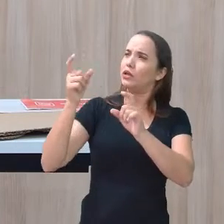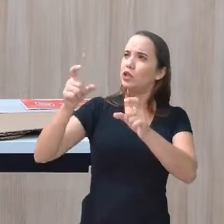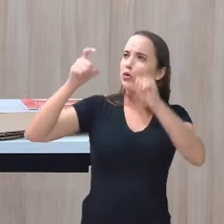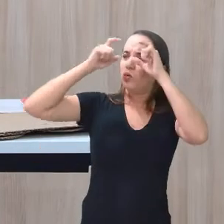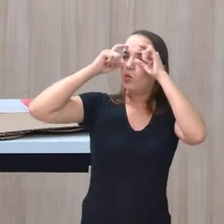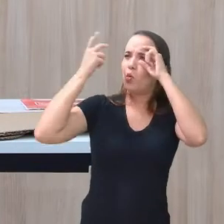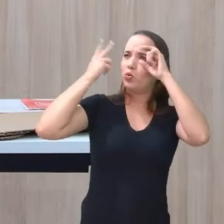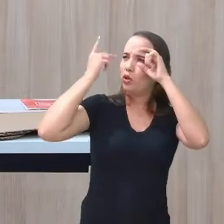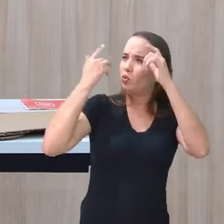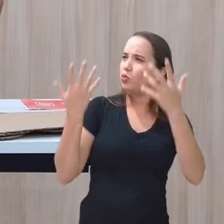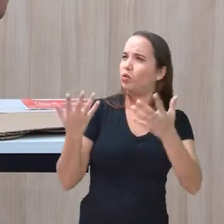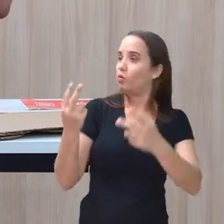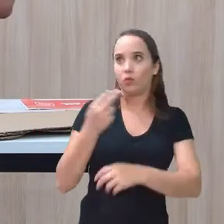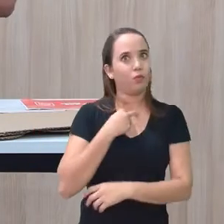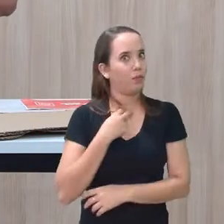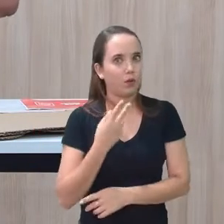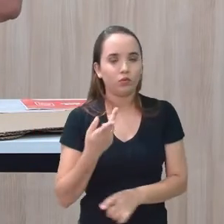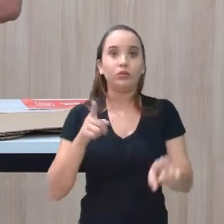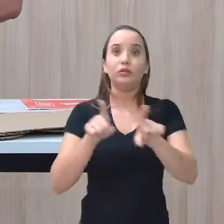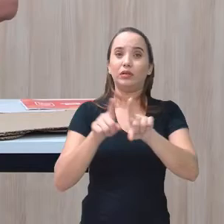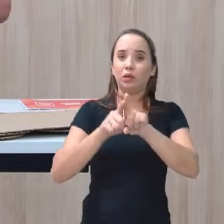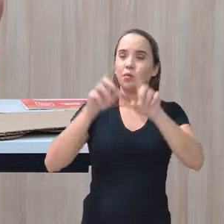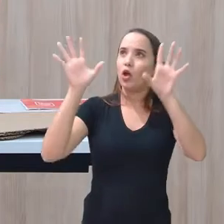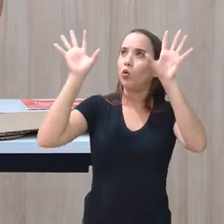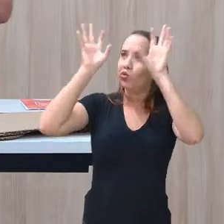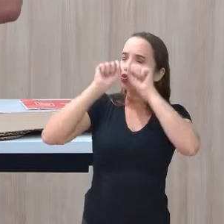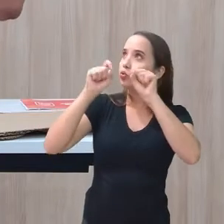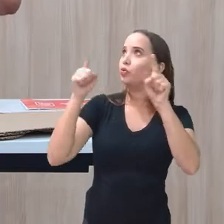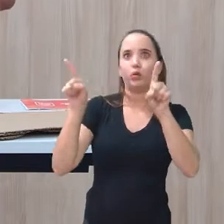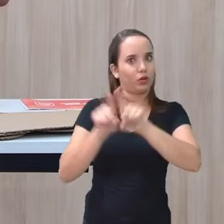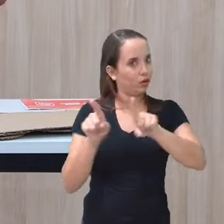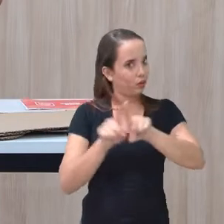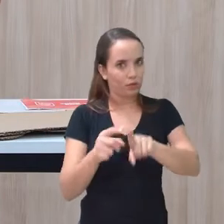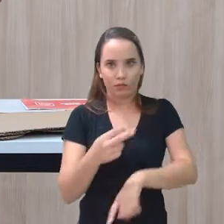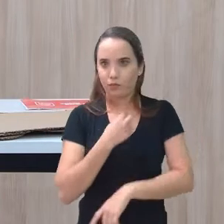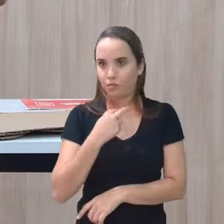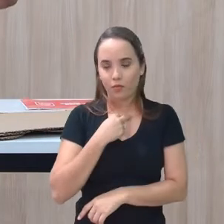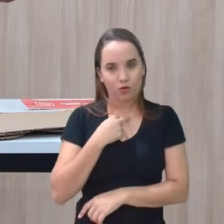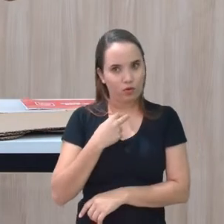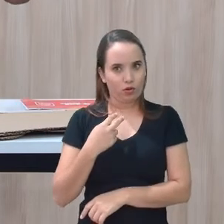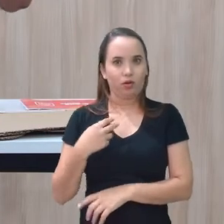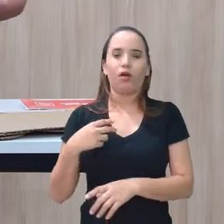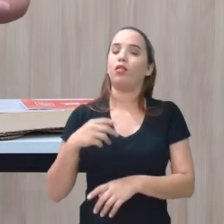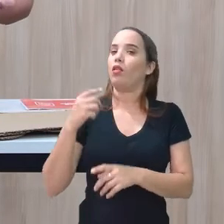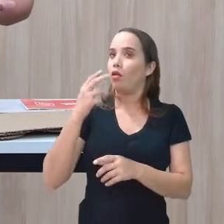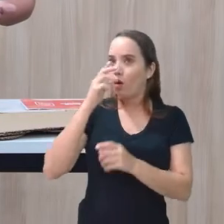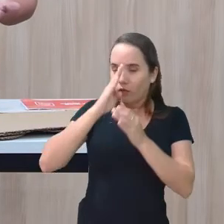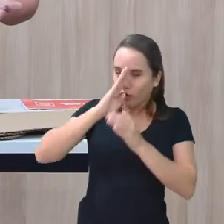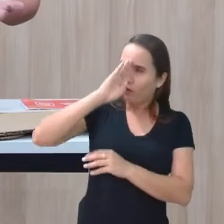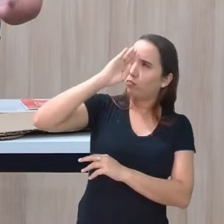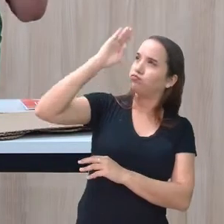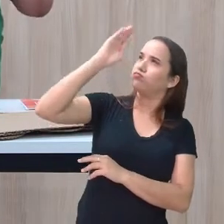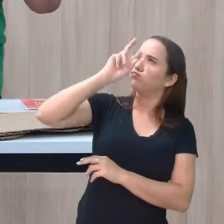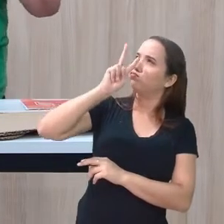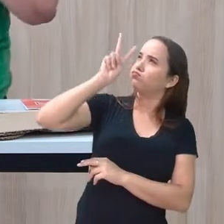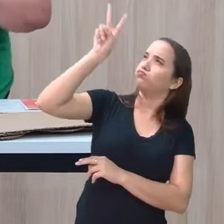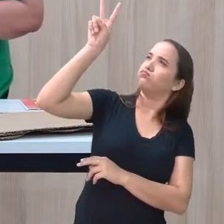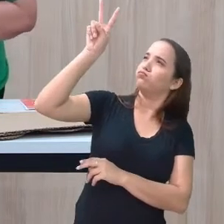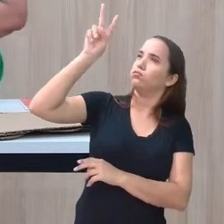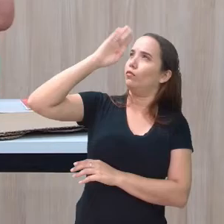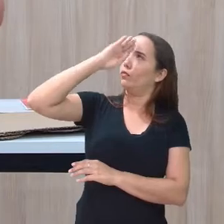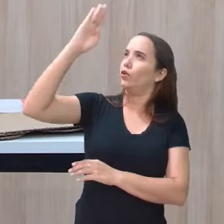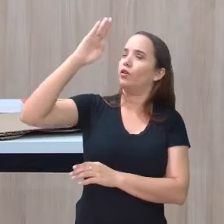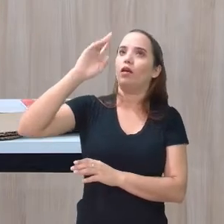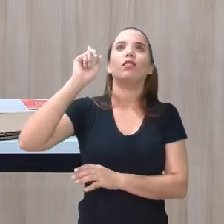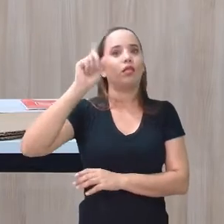óculos de sol? Também não, porque aí a gente está usando o óculos do sol para caminhar e não para olhar diretamente para o sol. Então, aí são